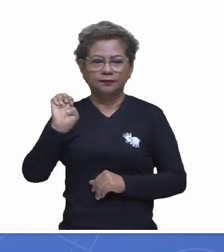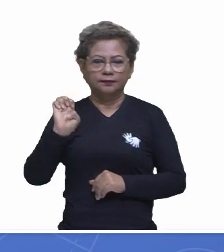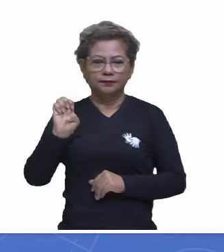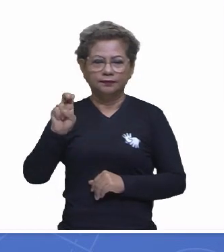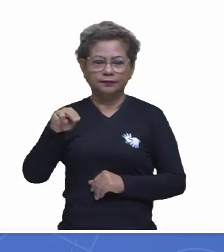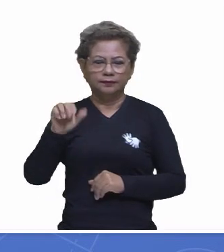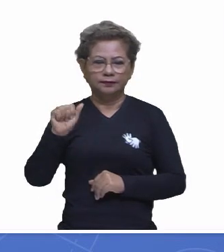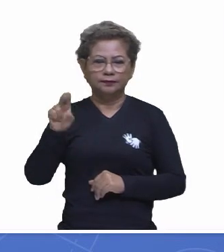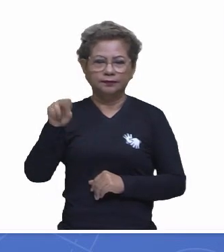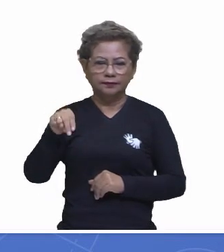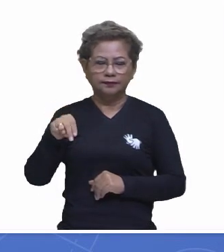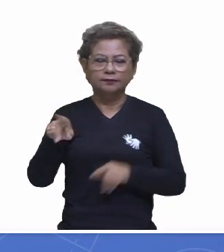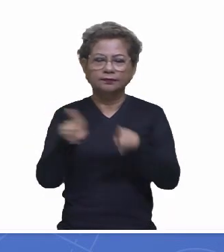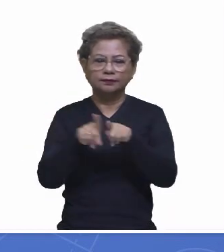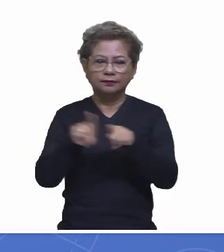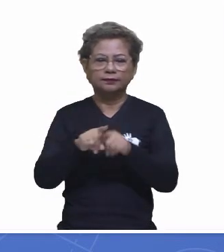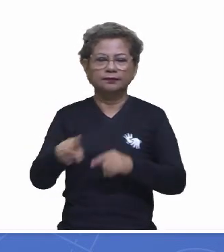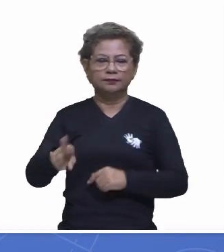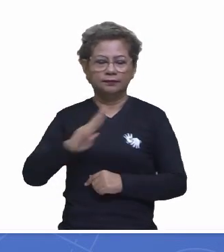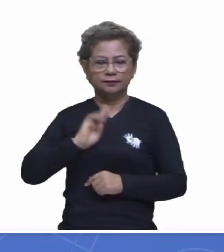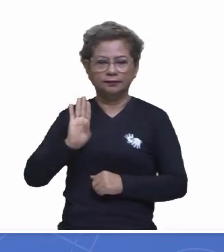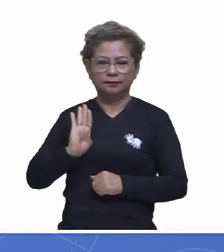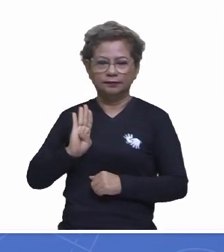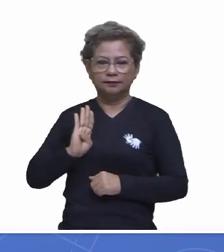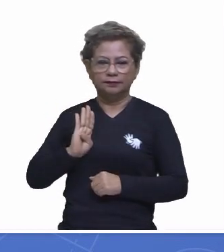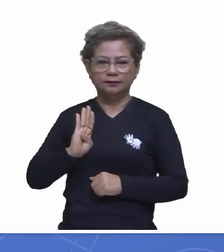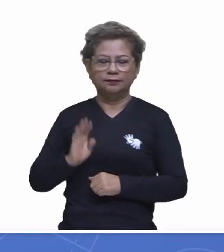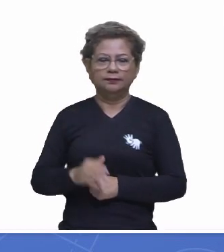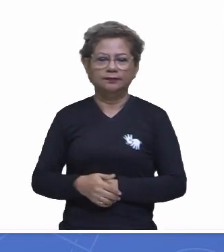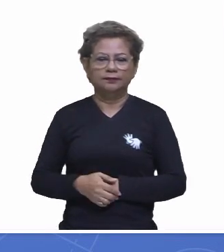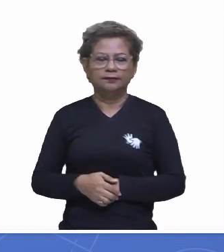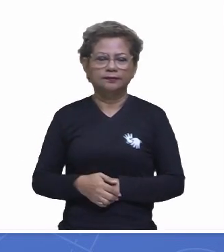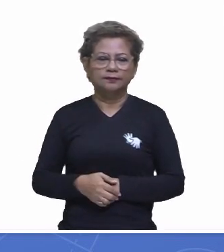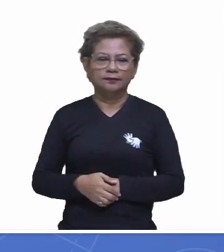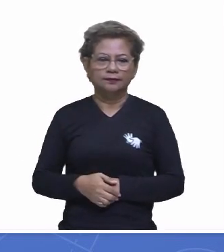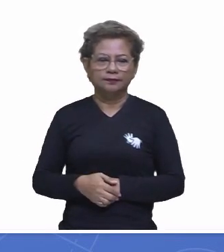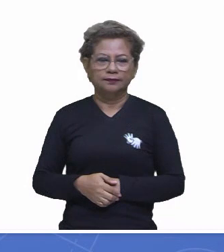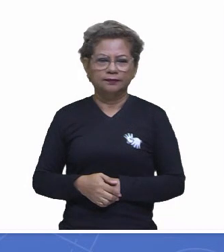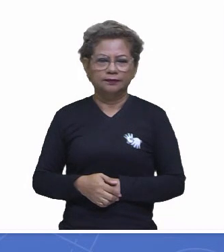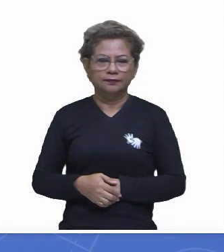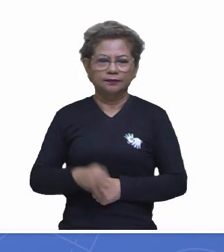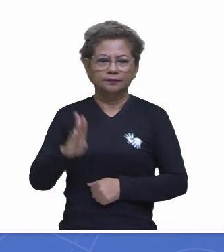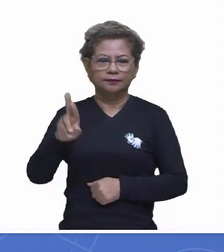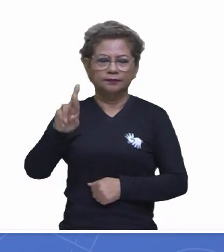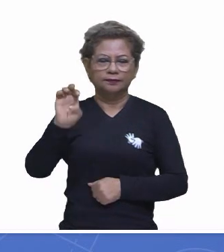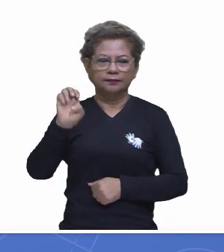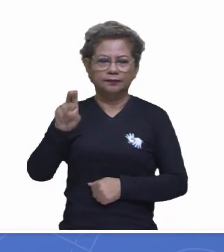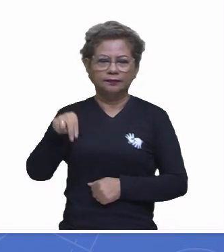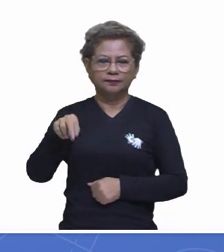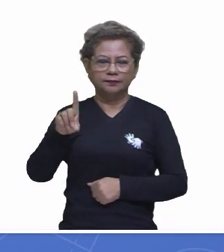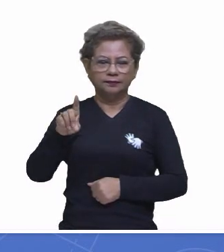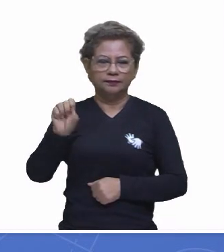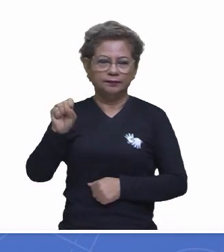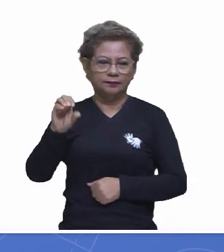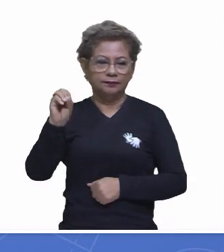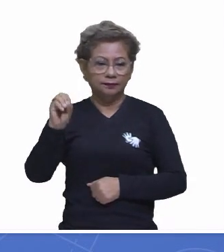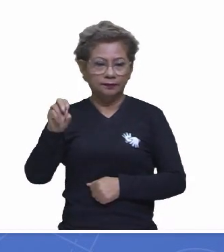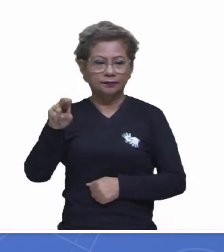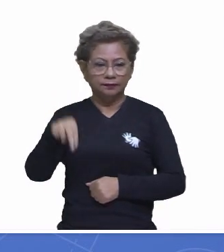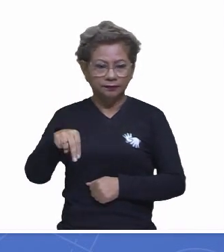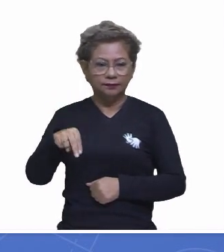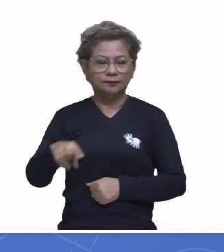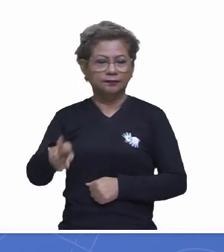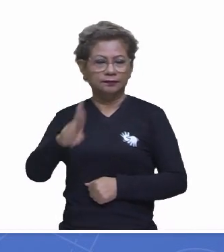Renan também afirma que a alternativa correta é a letra B, certo? O Brandon, né?